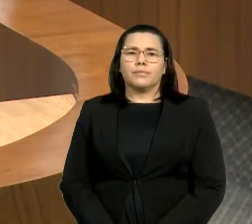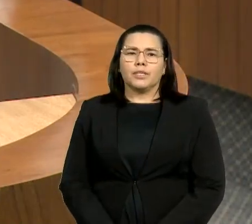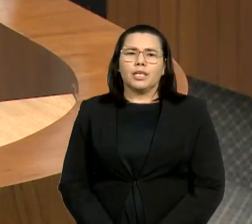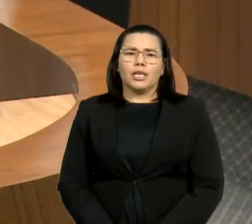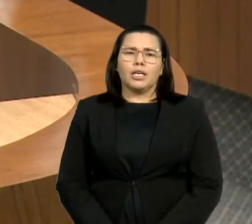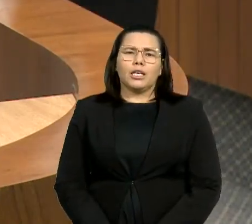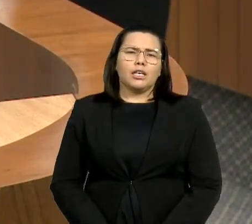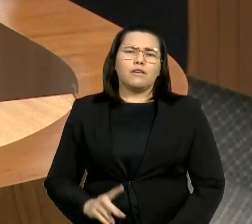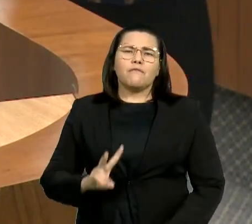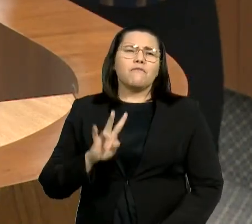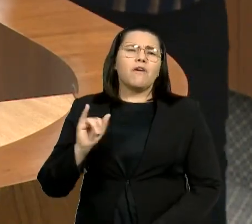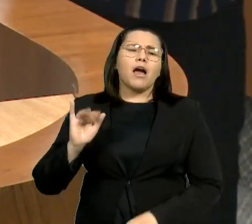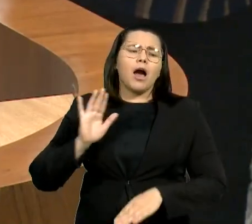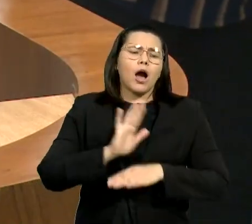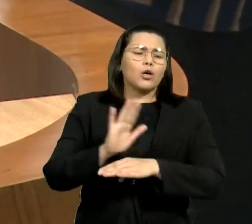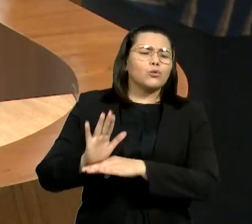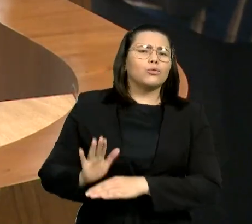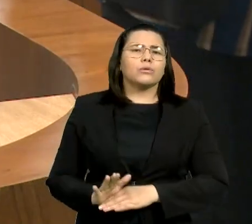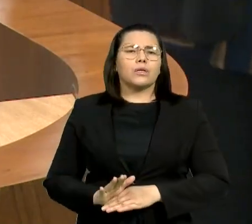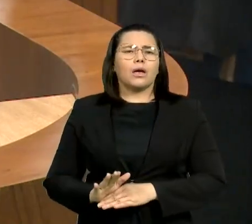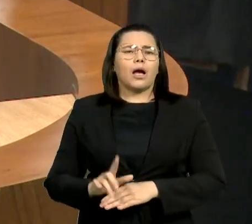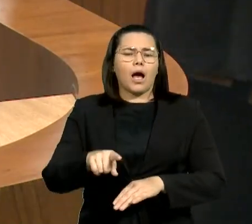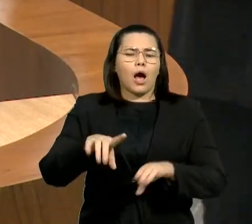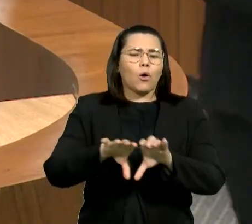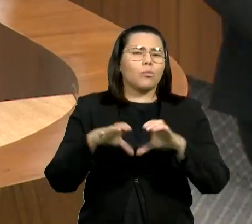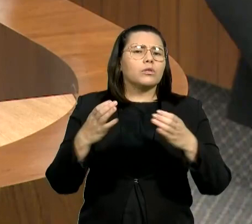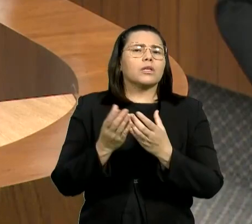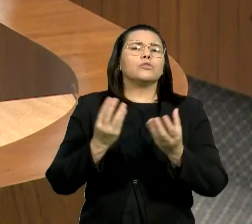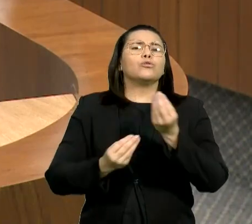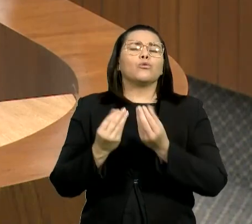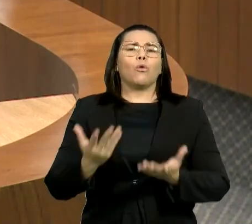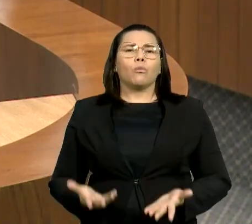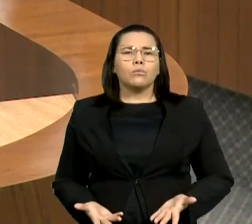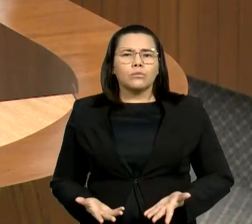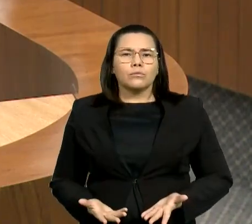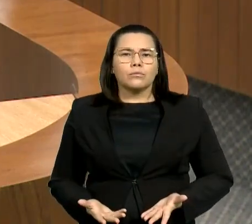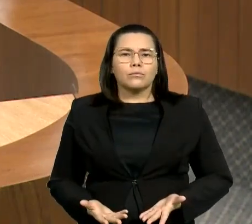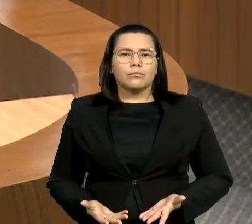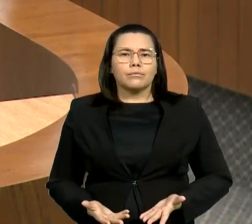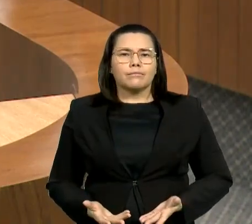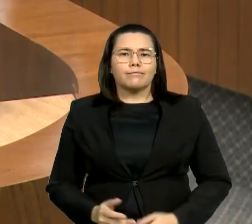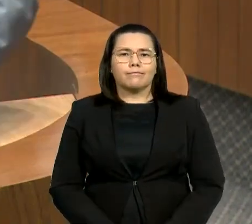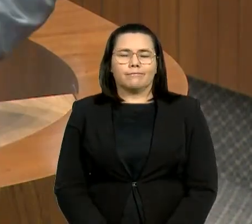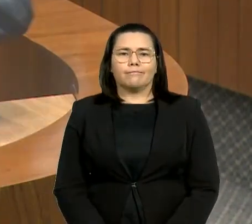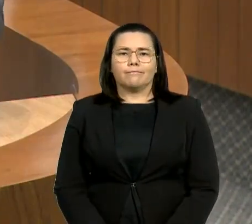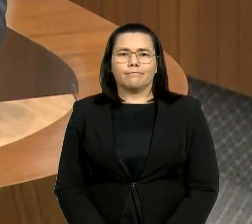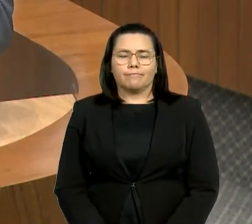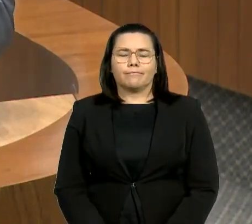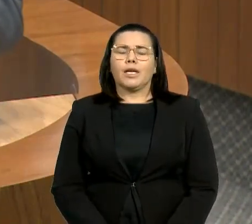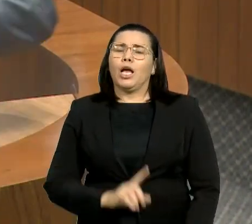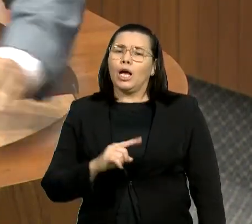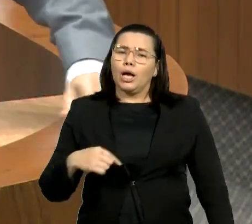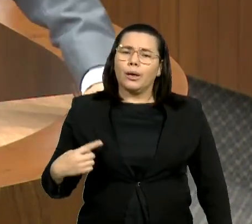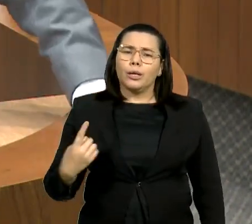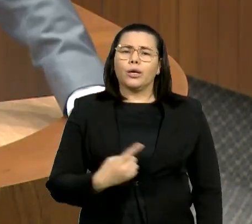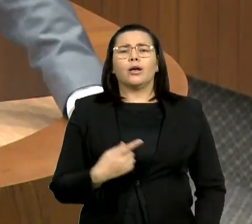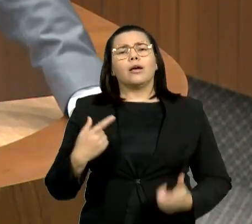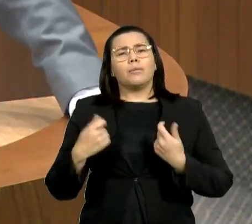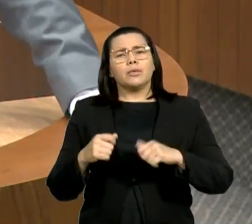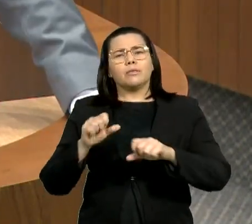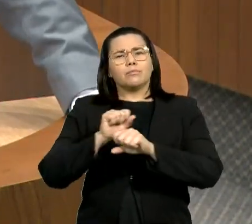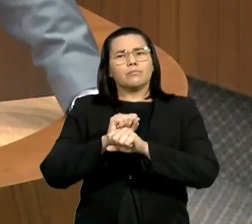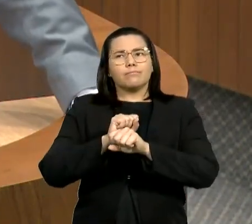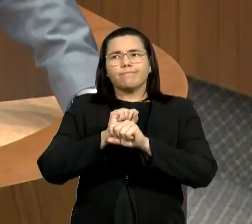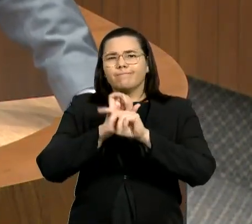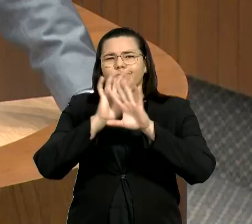sustentável, gerando emprego e renda, e fazendo com que possamos caminhar de uma forma clara e